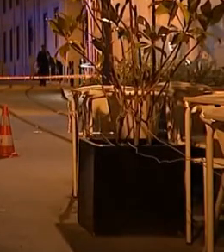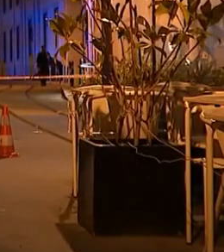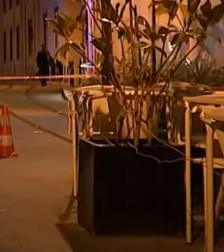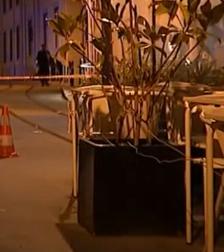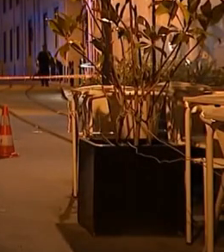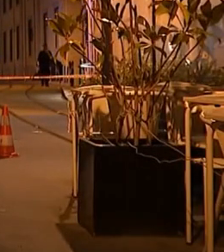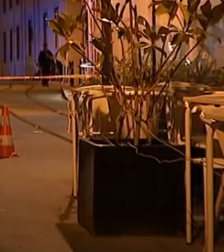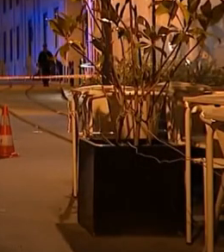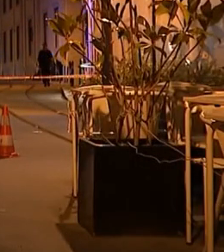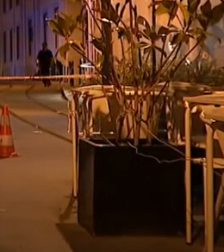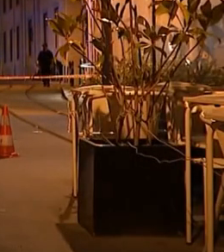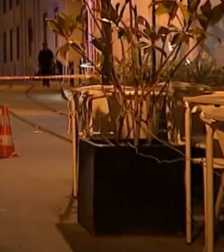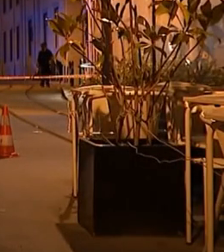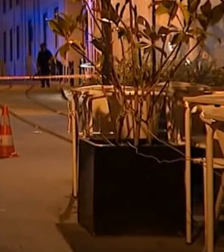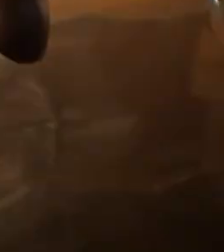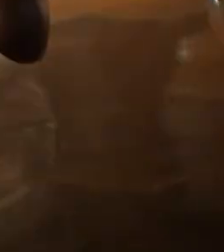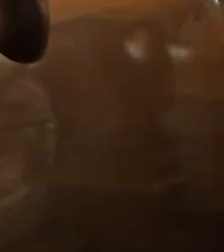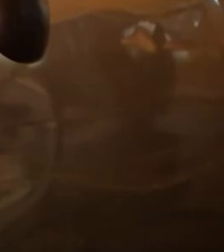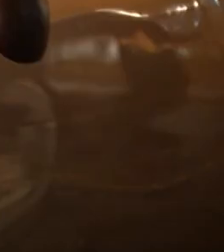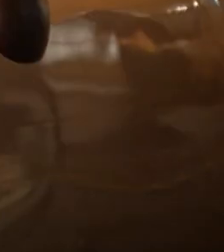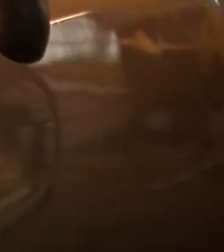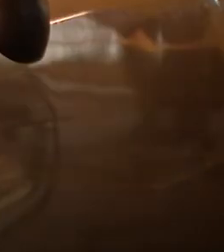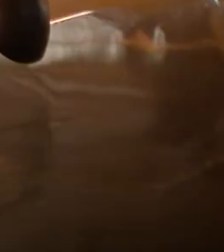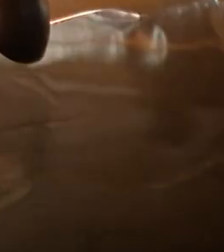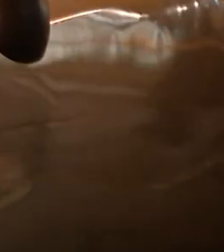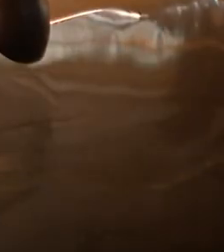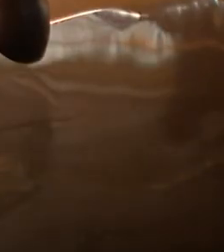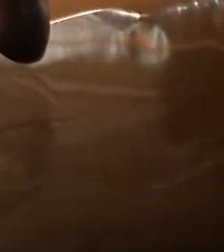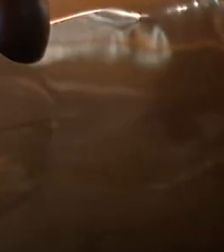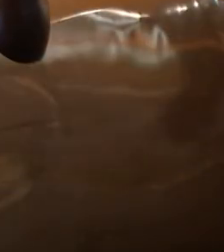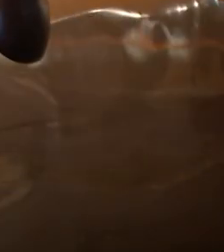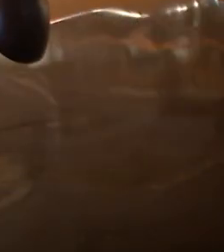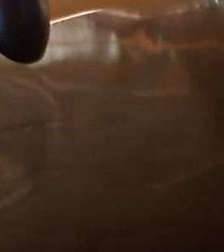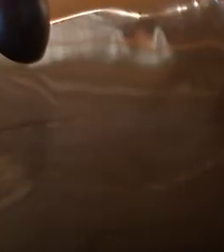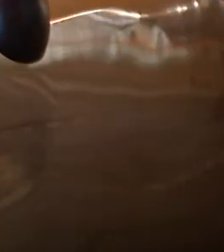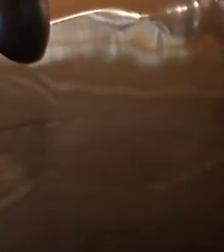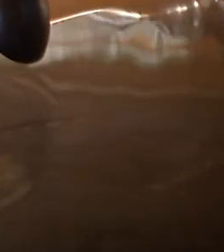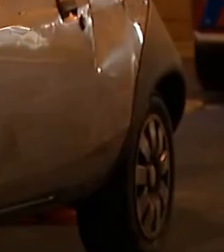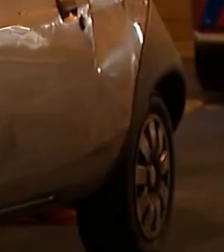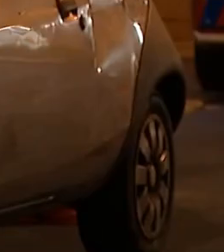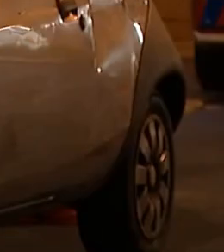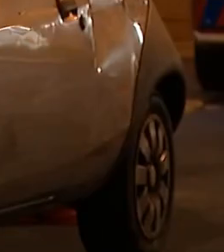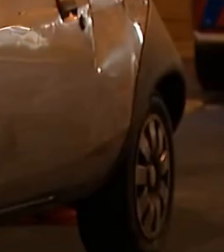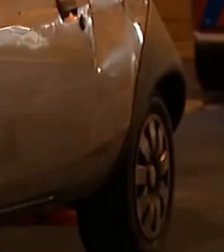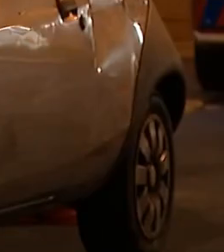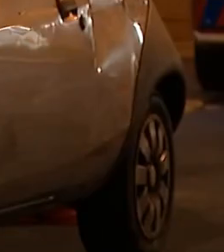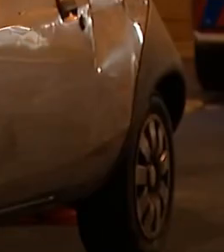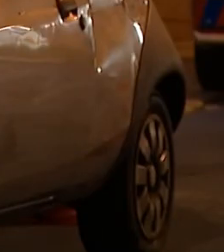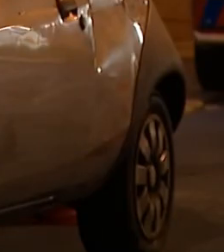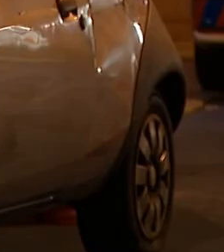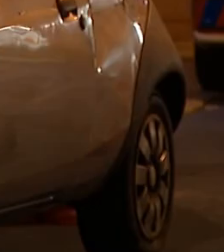Prisão preventiva para o suspeito de atropelar 5 pessoas no Chiado, em Lisboa. Este homem usou um carro roubado. 2